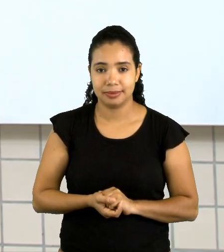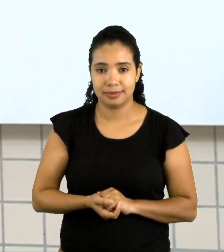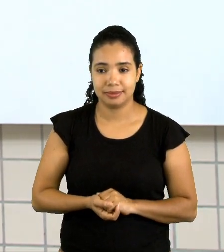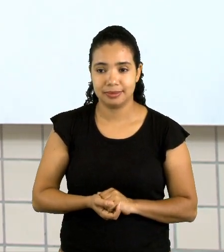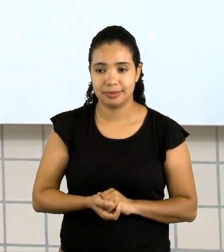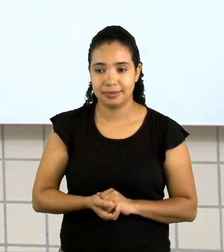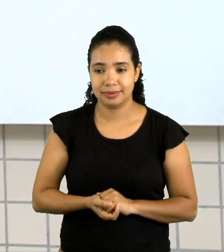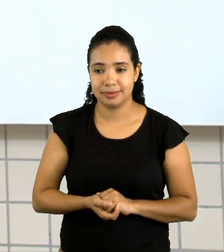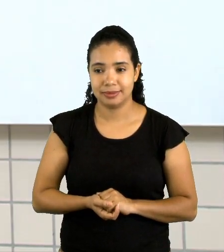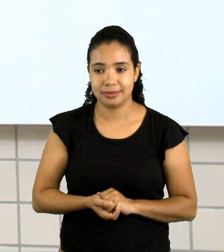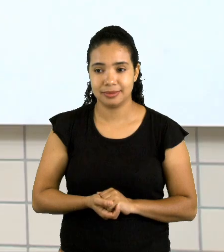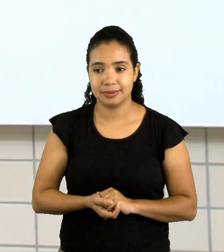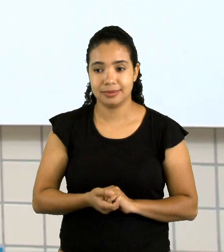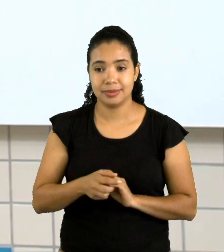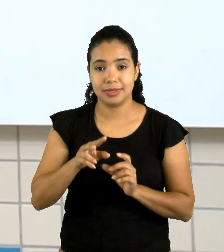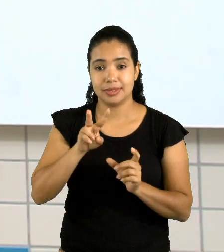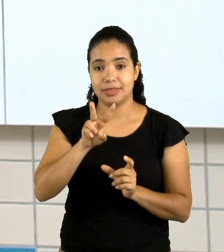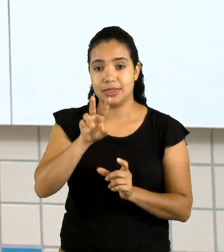vô e...